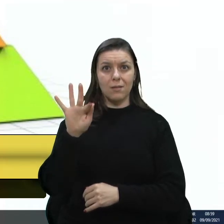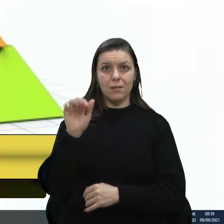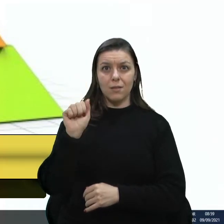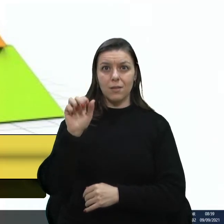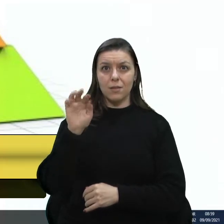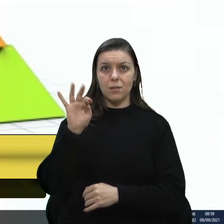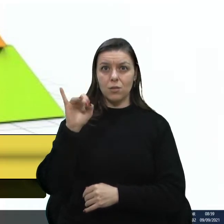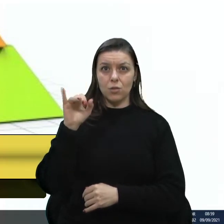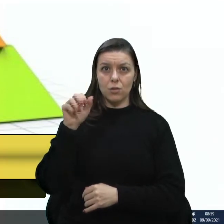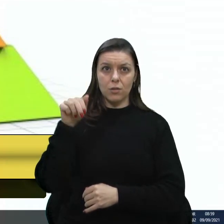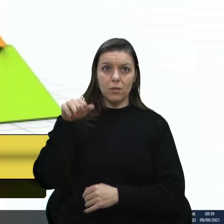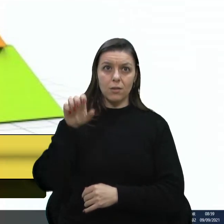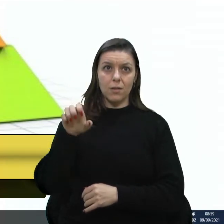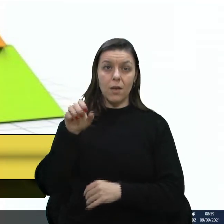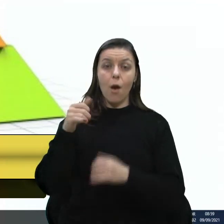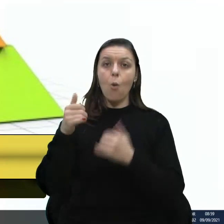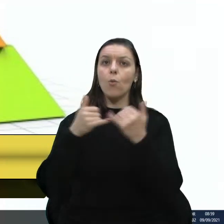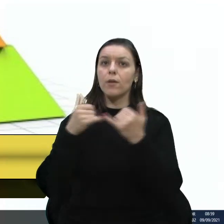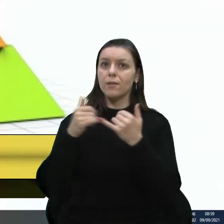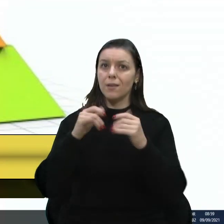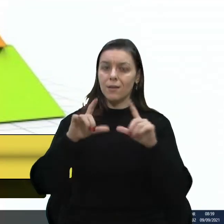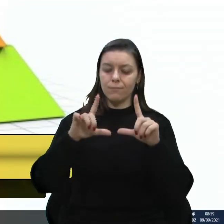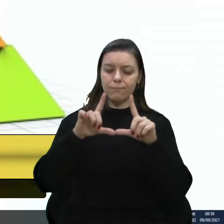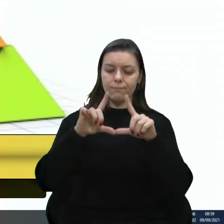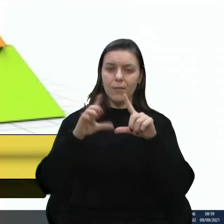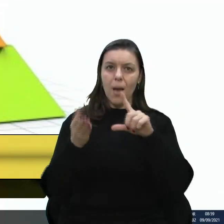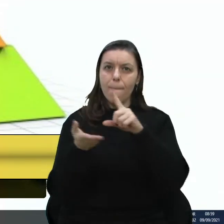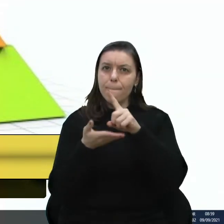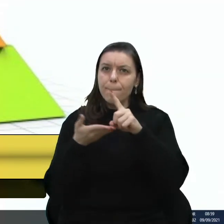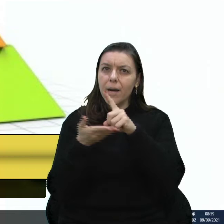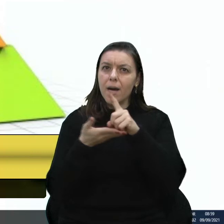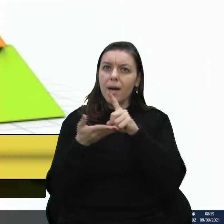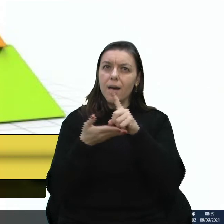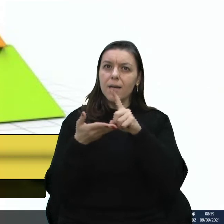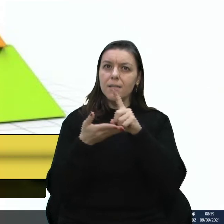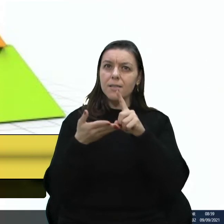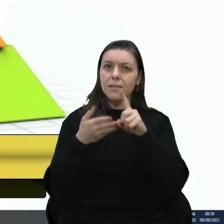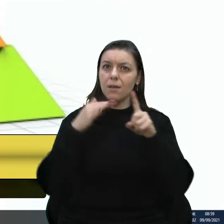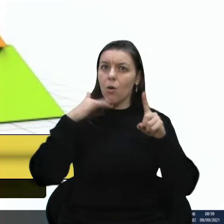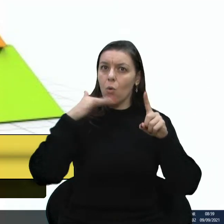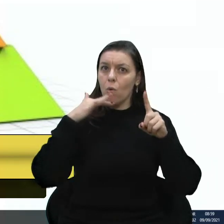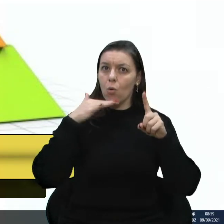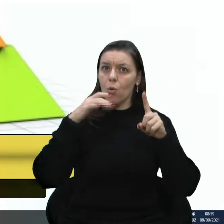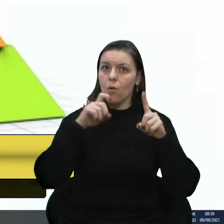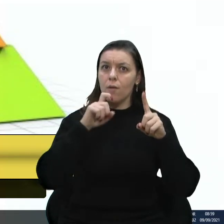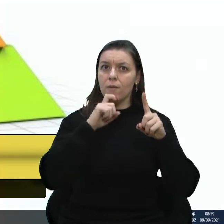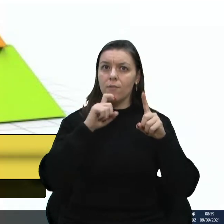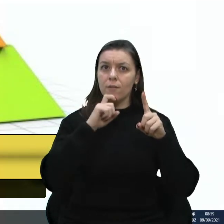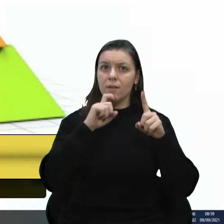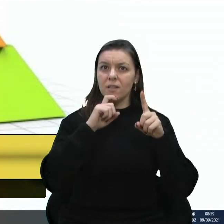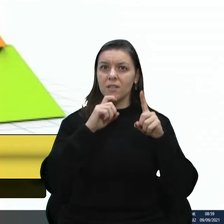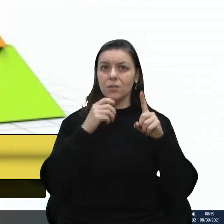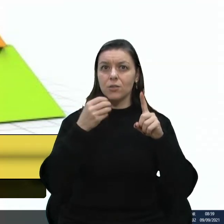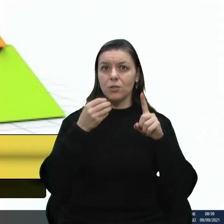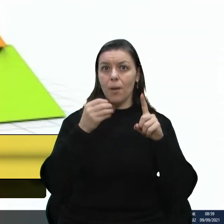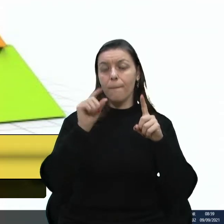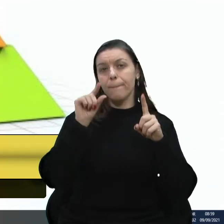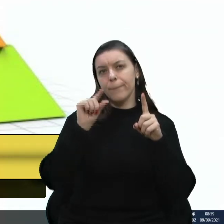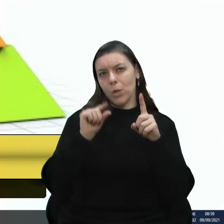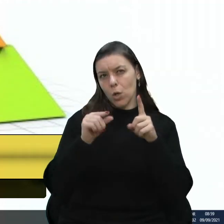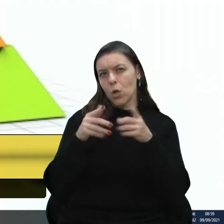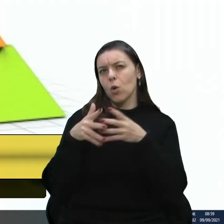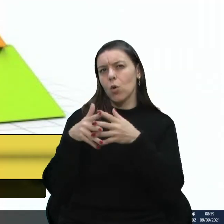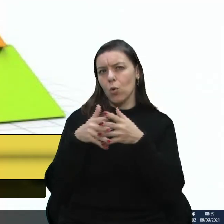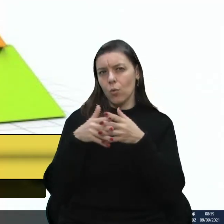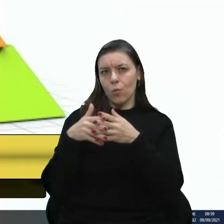pirâmide. A base da pirâmide, que é a parte verde, ela é a parte da baixa complexidade, que é onde